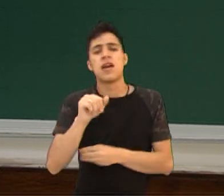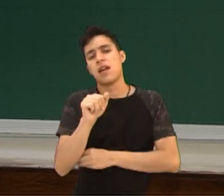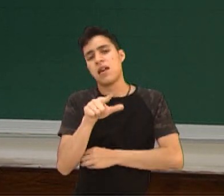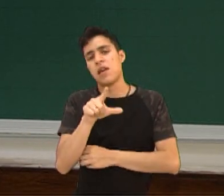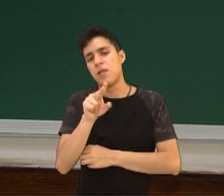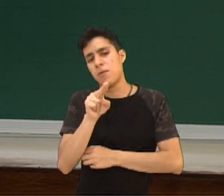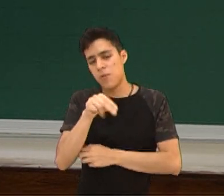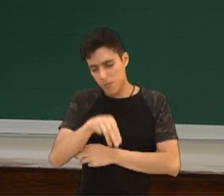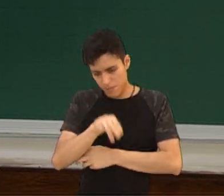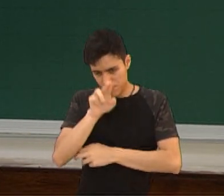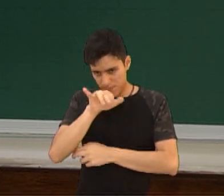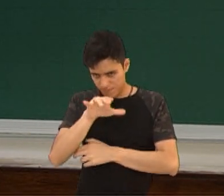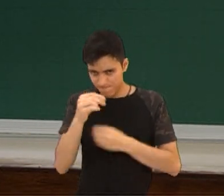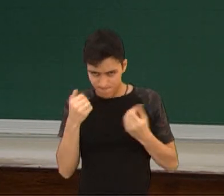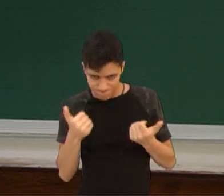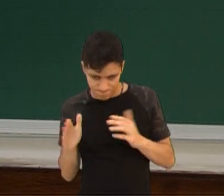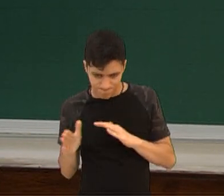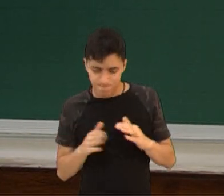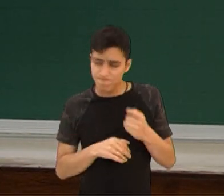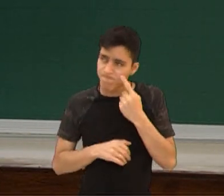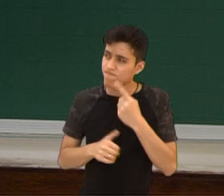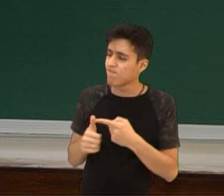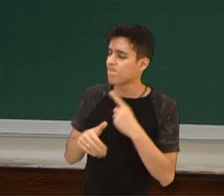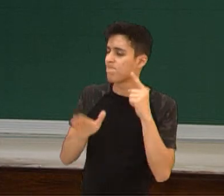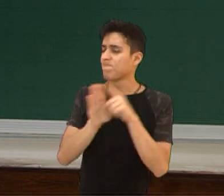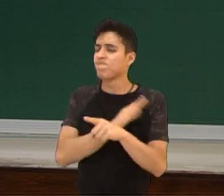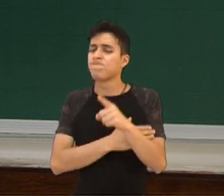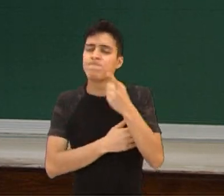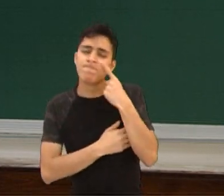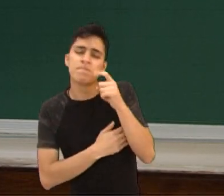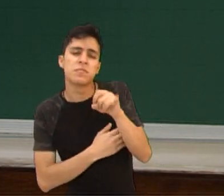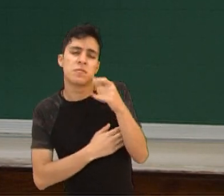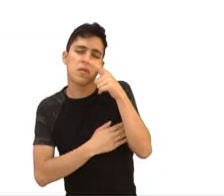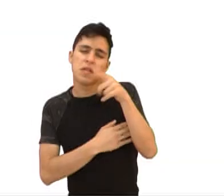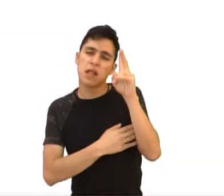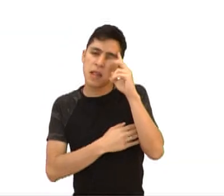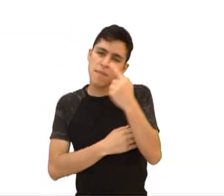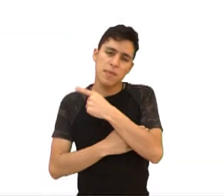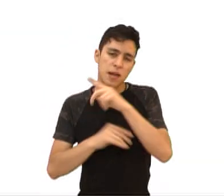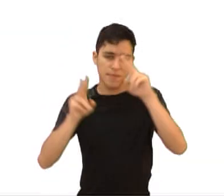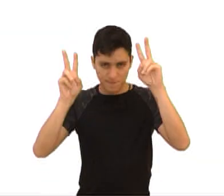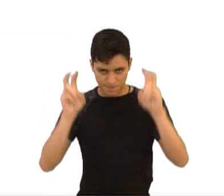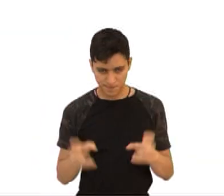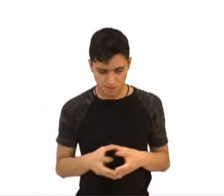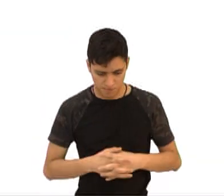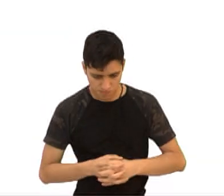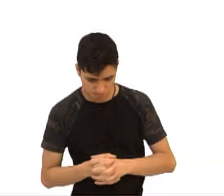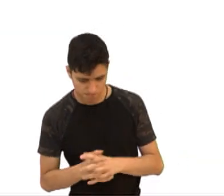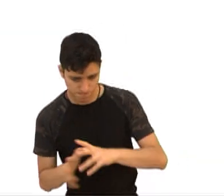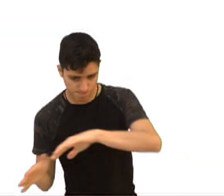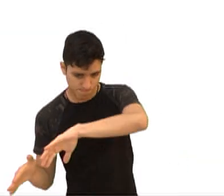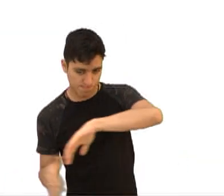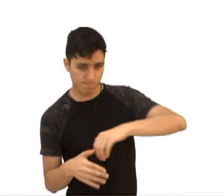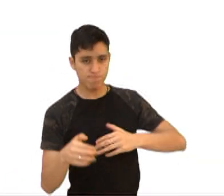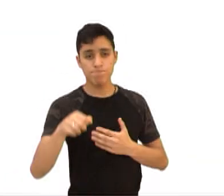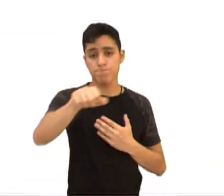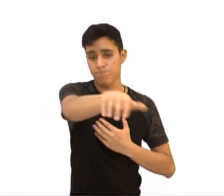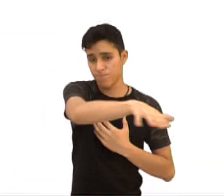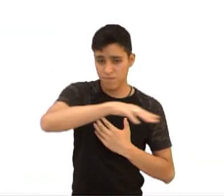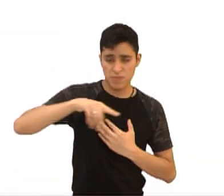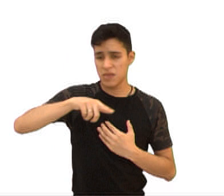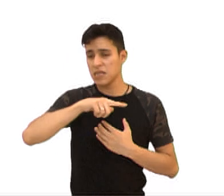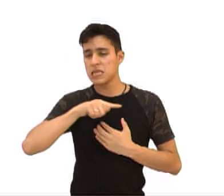das aulas. Primeiro quiz de hoje, então, para ver se você consegue lembrar do assunto. Em um dado espaço, habitam 7